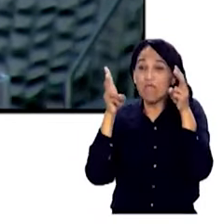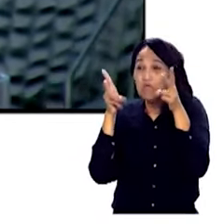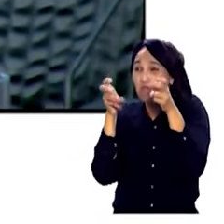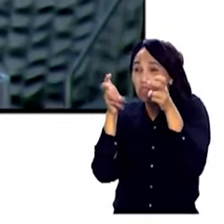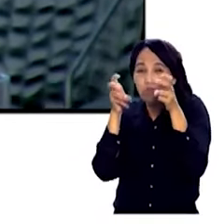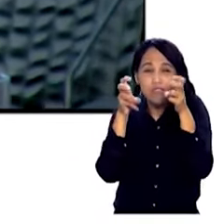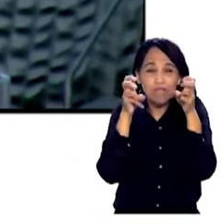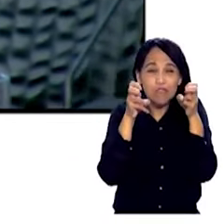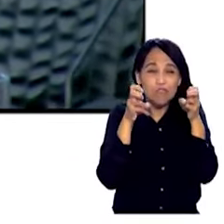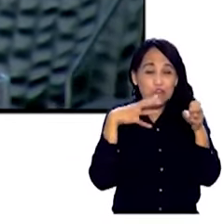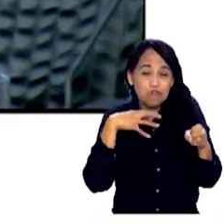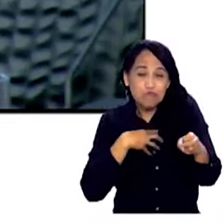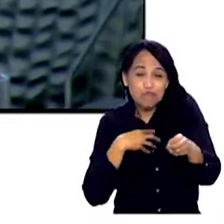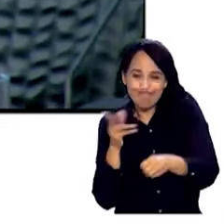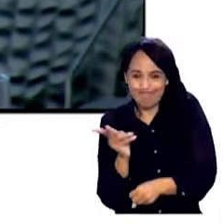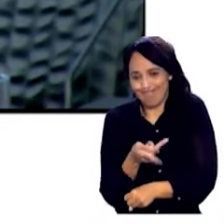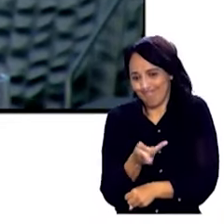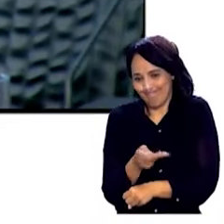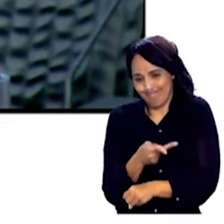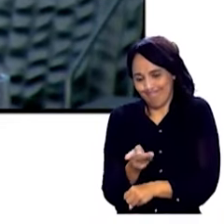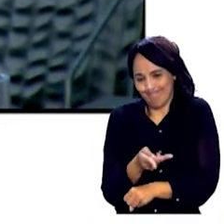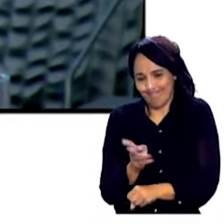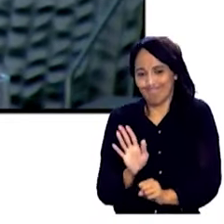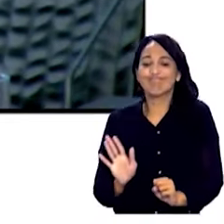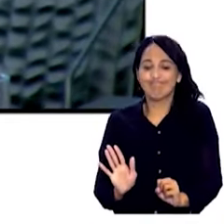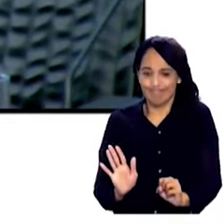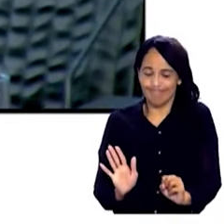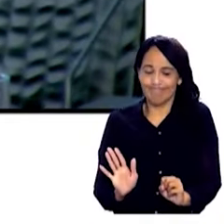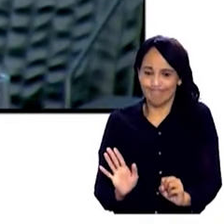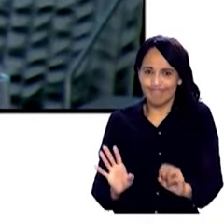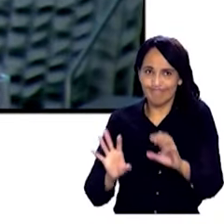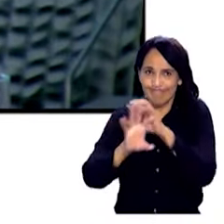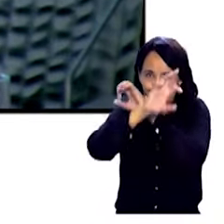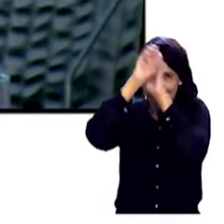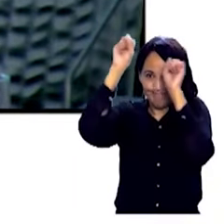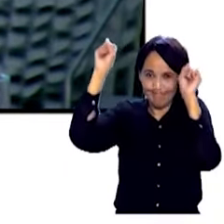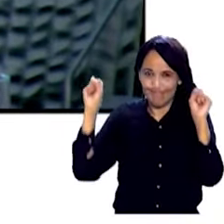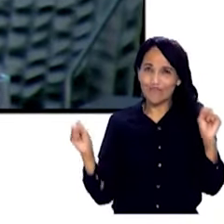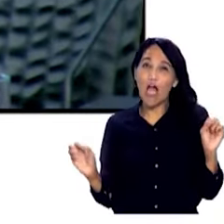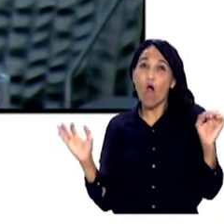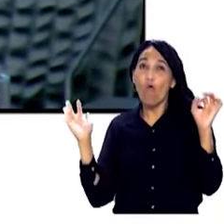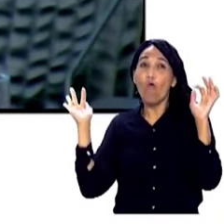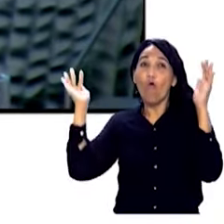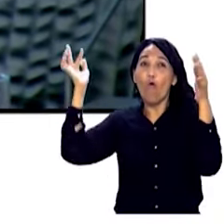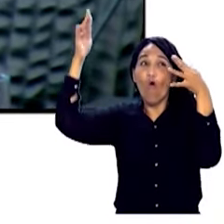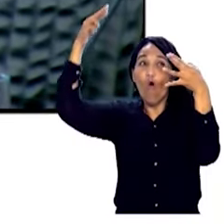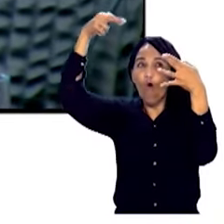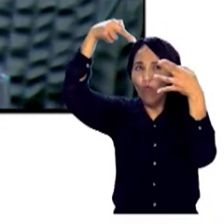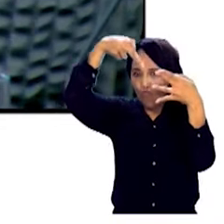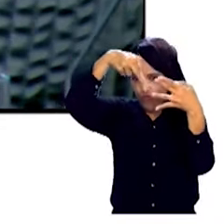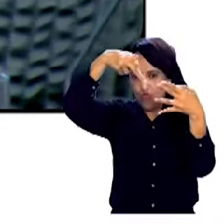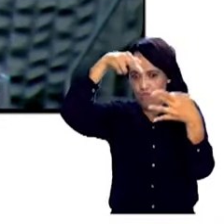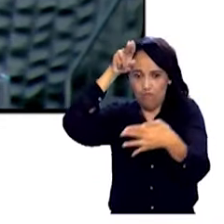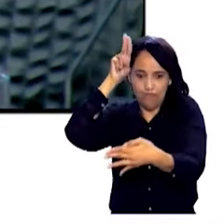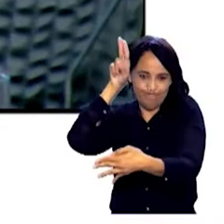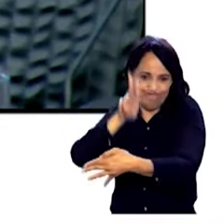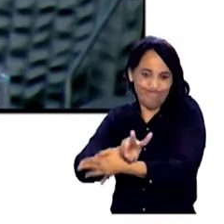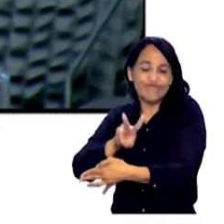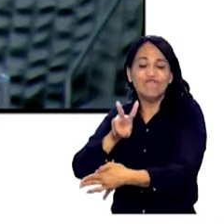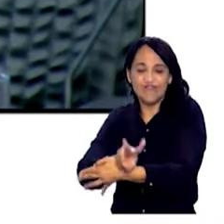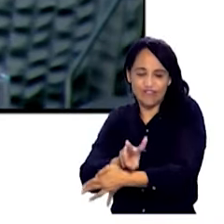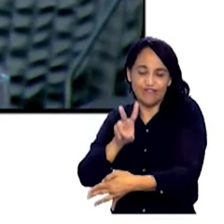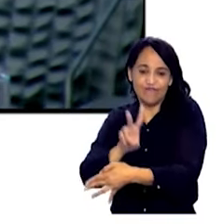Vanguard against over branches to mainat a trust ag